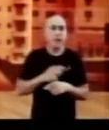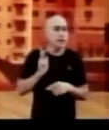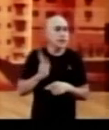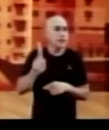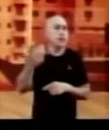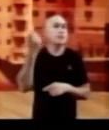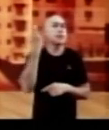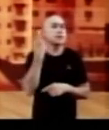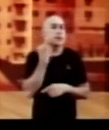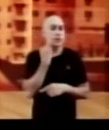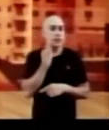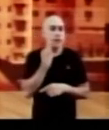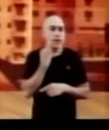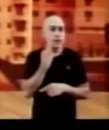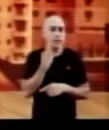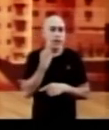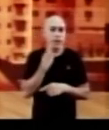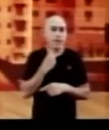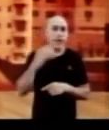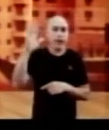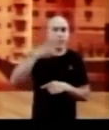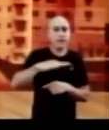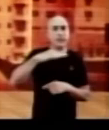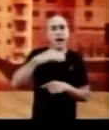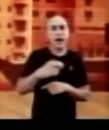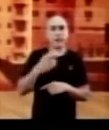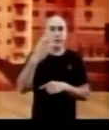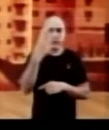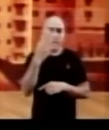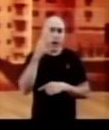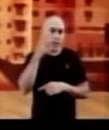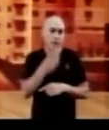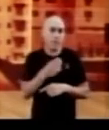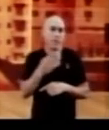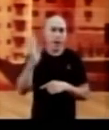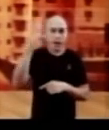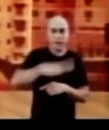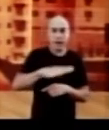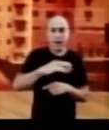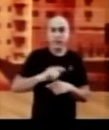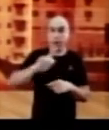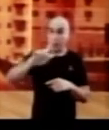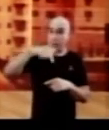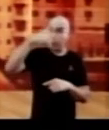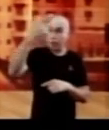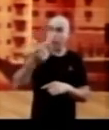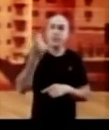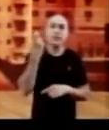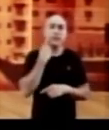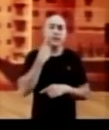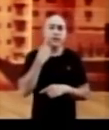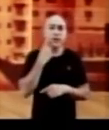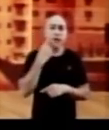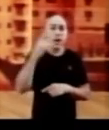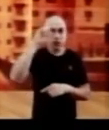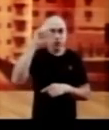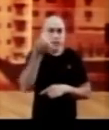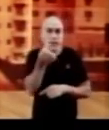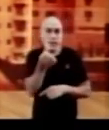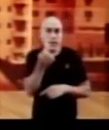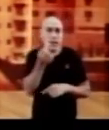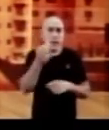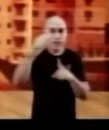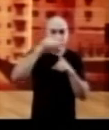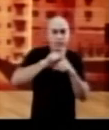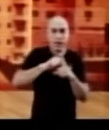sempre às sextas-feiras, às 3h30 da tarde. Então, a próxima live será no dia 6 de novembro,